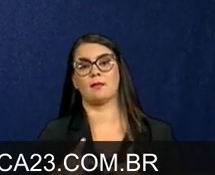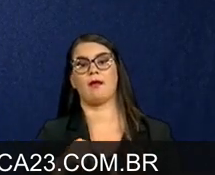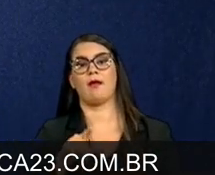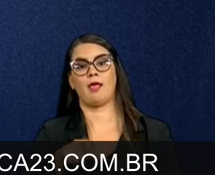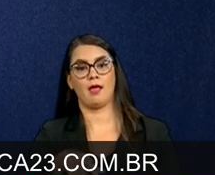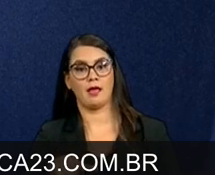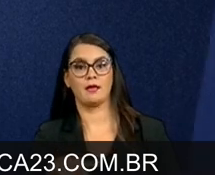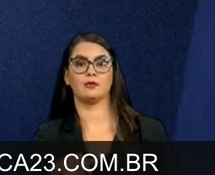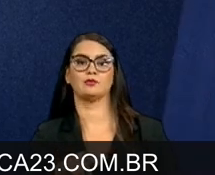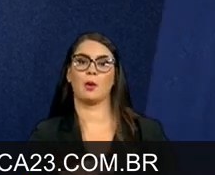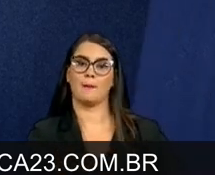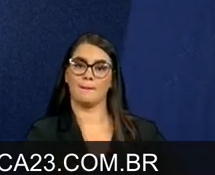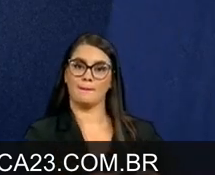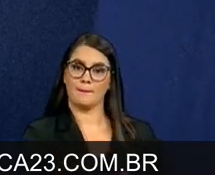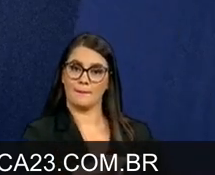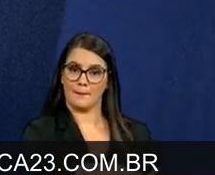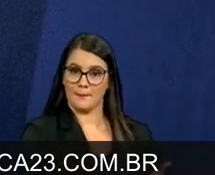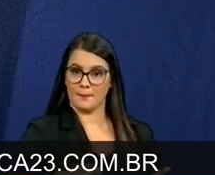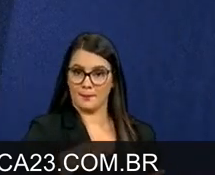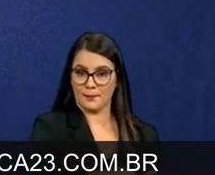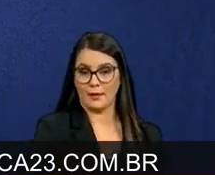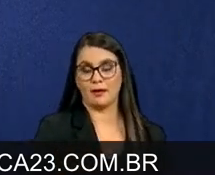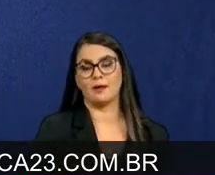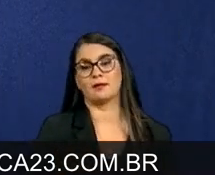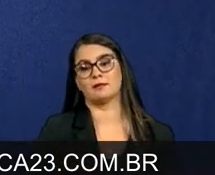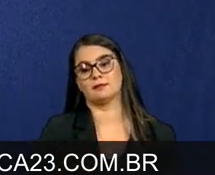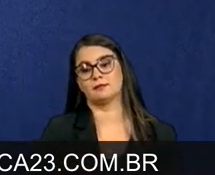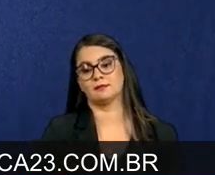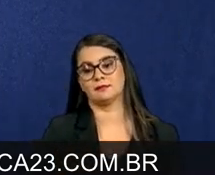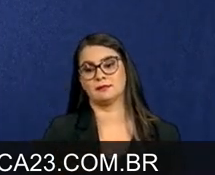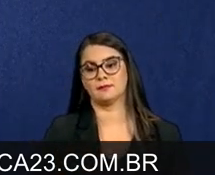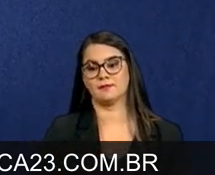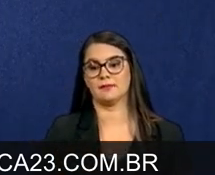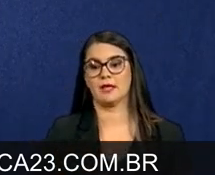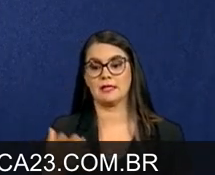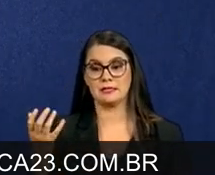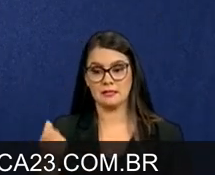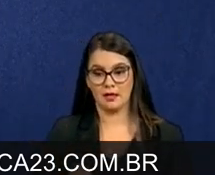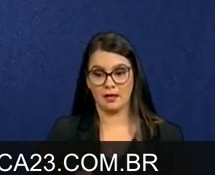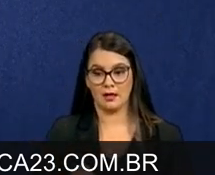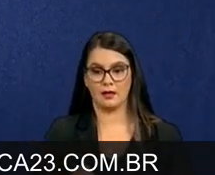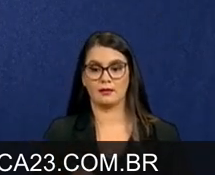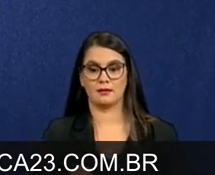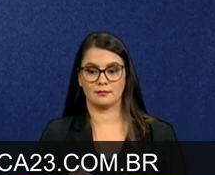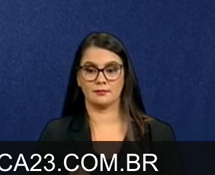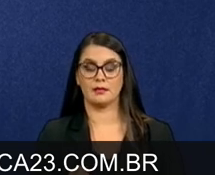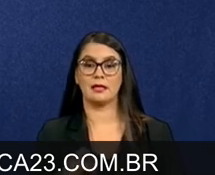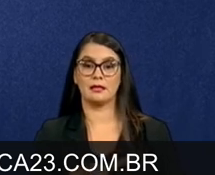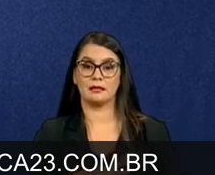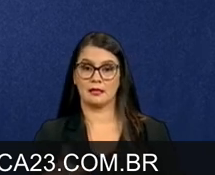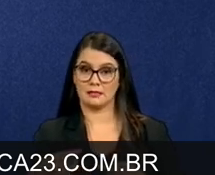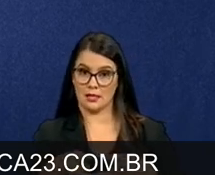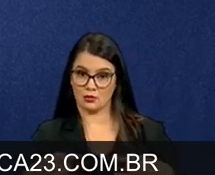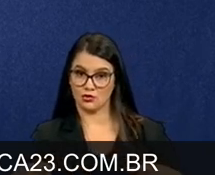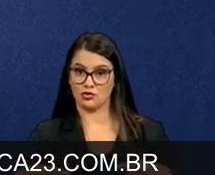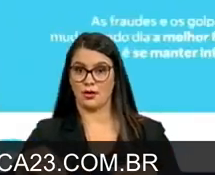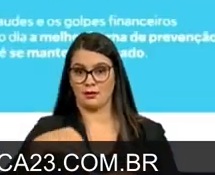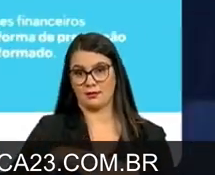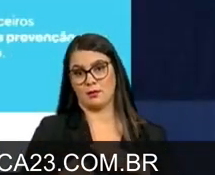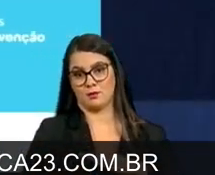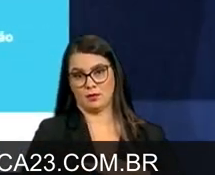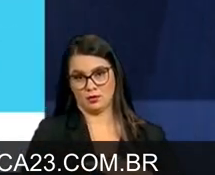crédito, boletos de pagamento, saques, transações com cheque e operações entre contas na própria